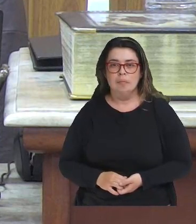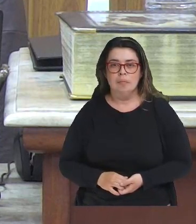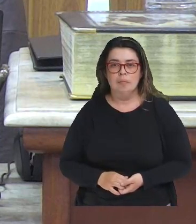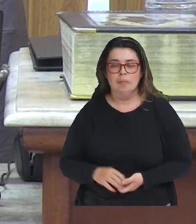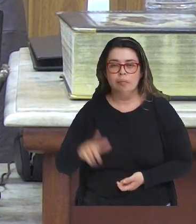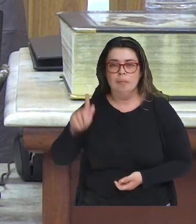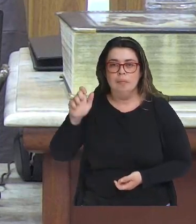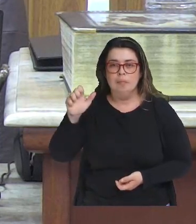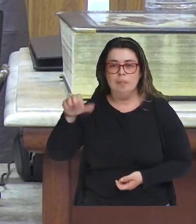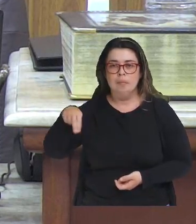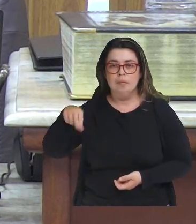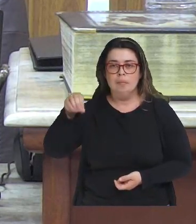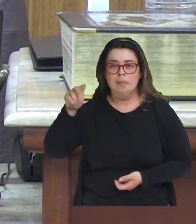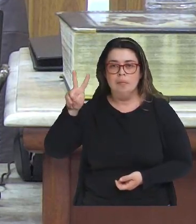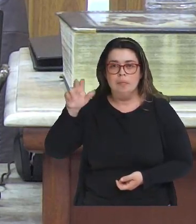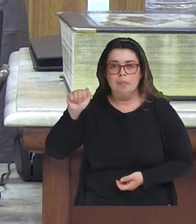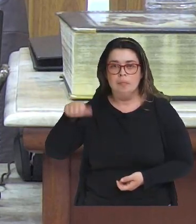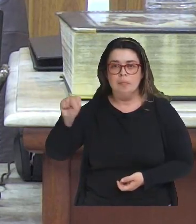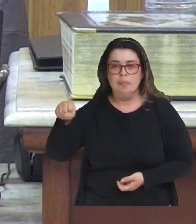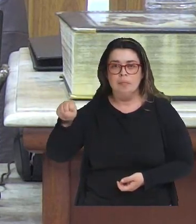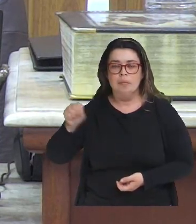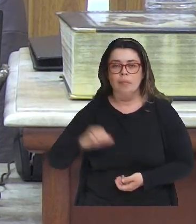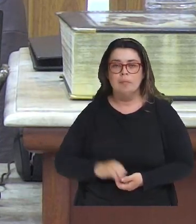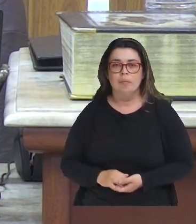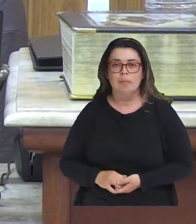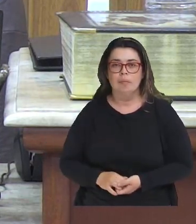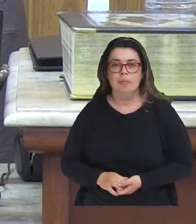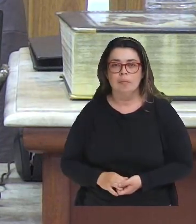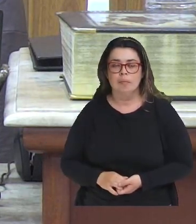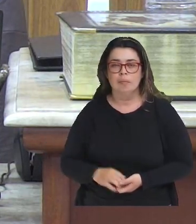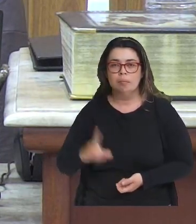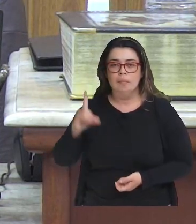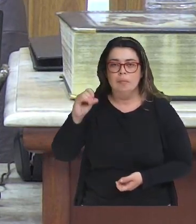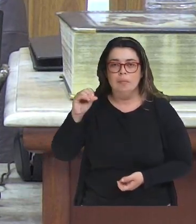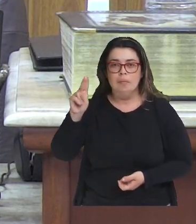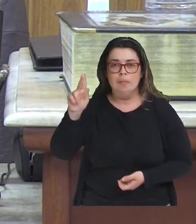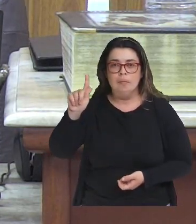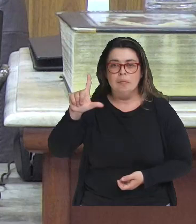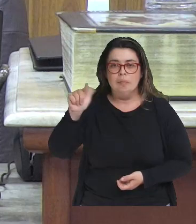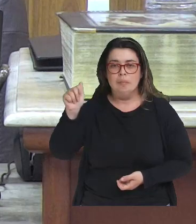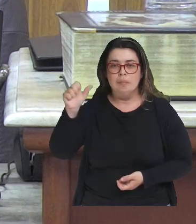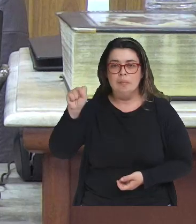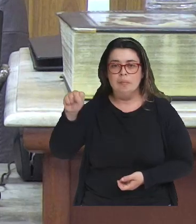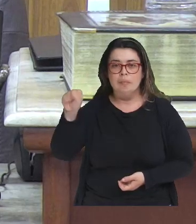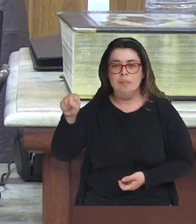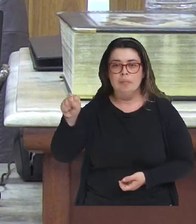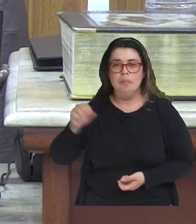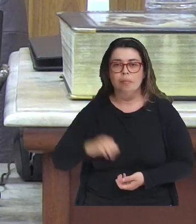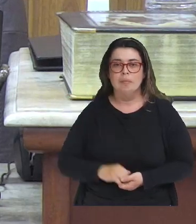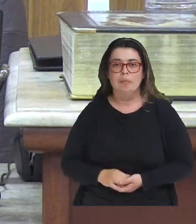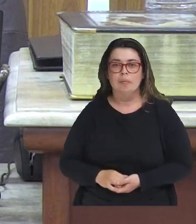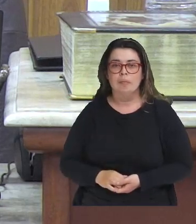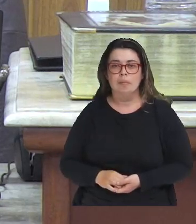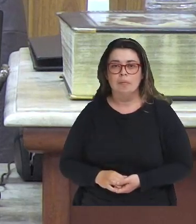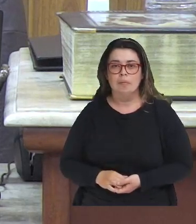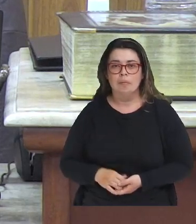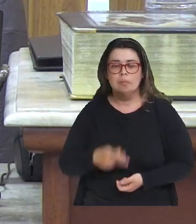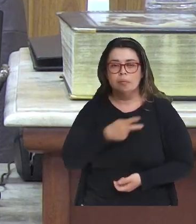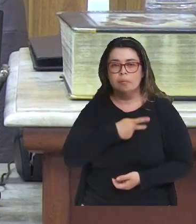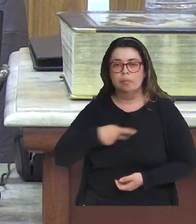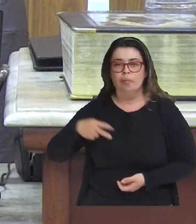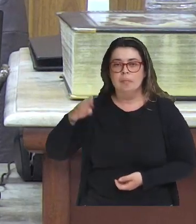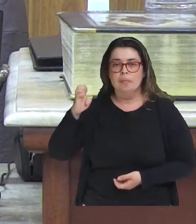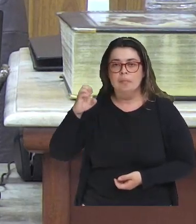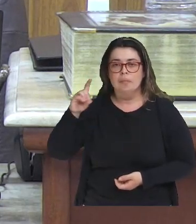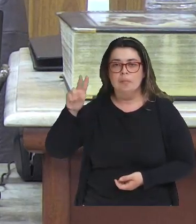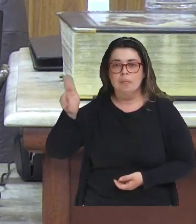Dionísio de Gênova. Trent de Gênova vota sim. Douglas Azevedo. Douglas Azevedo vota sim. Edson de Souza. Pastor Edinho